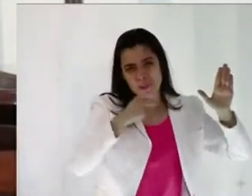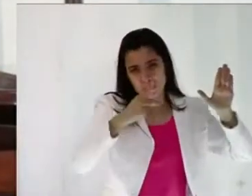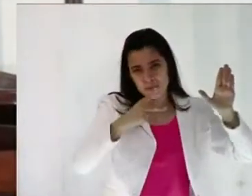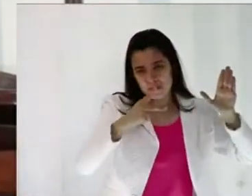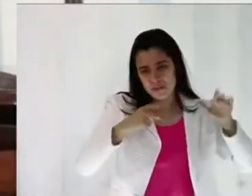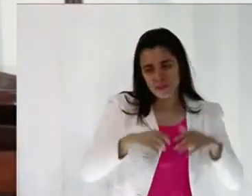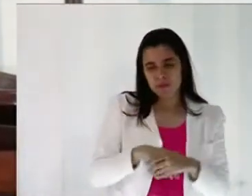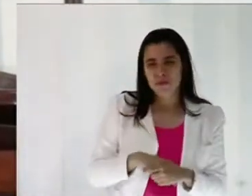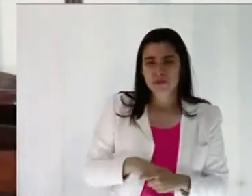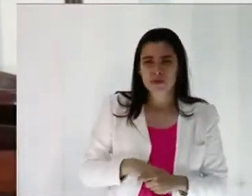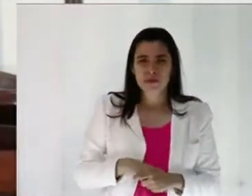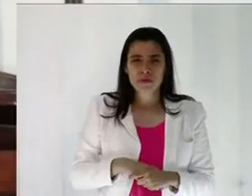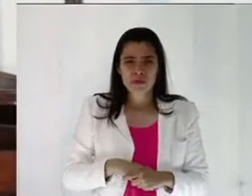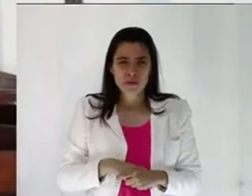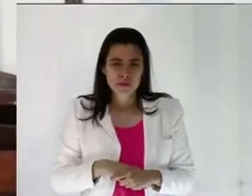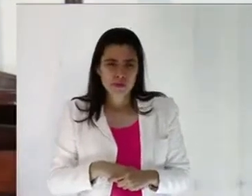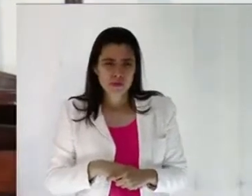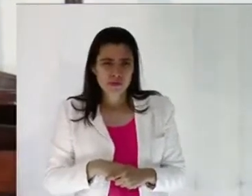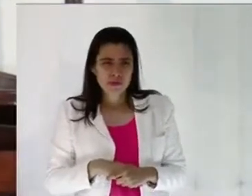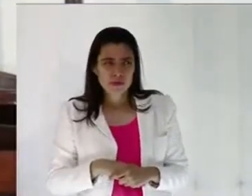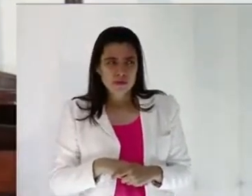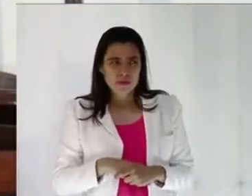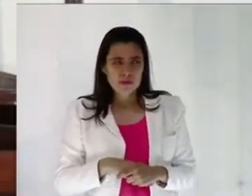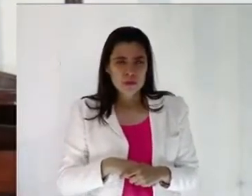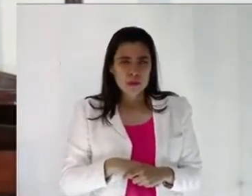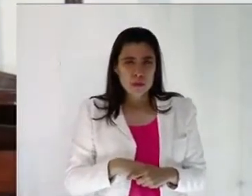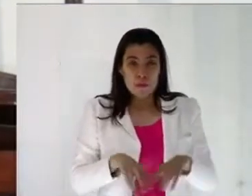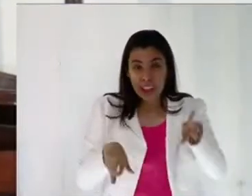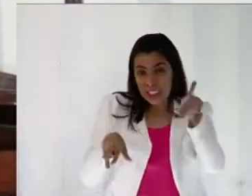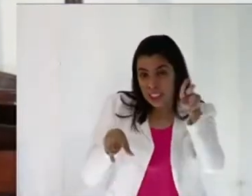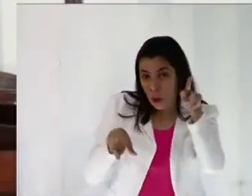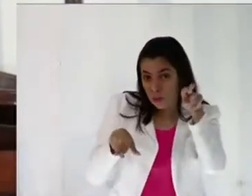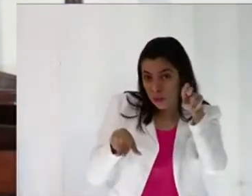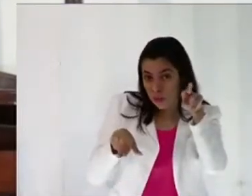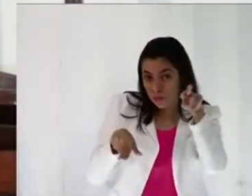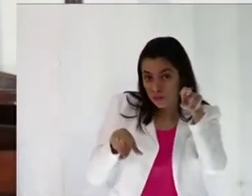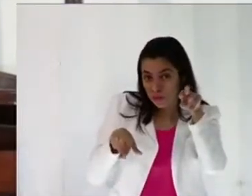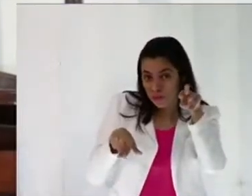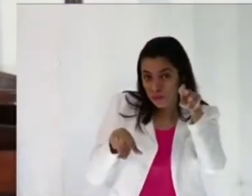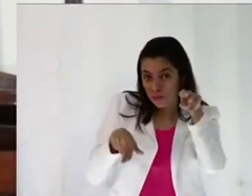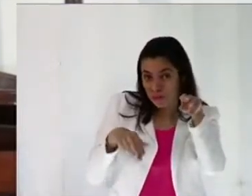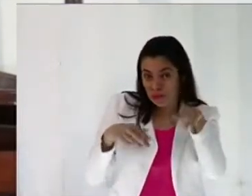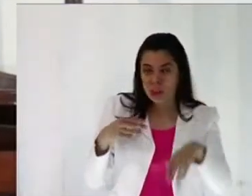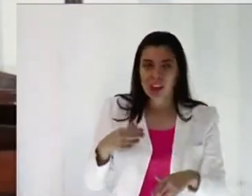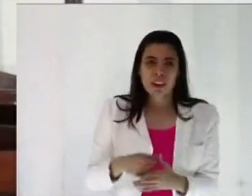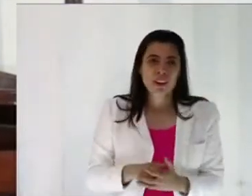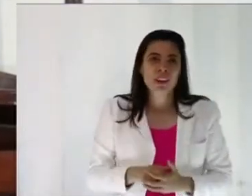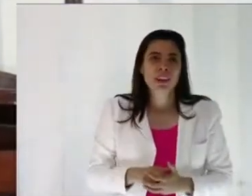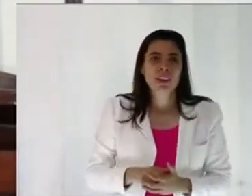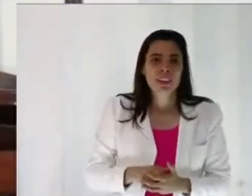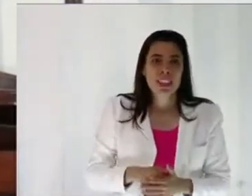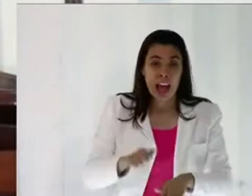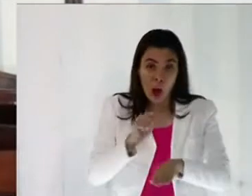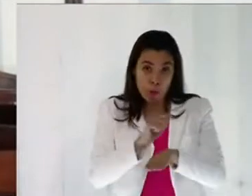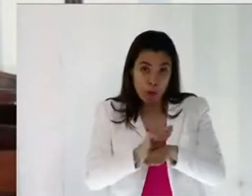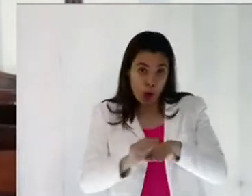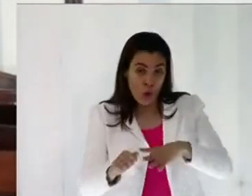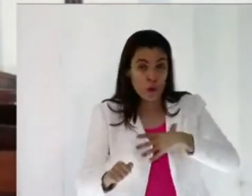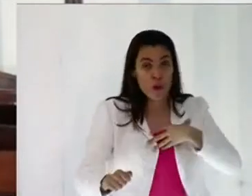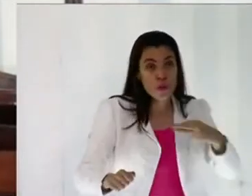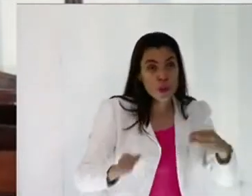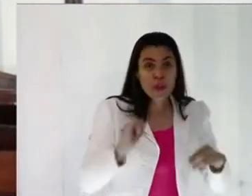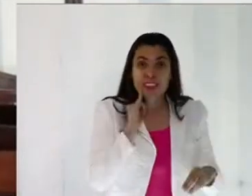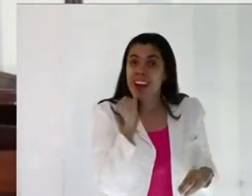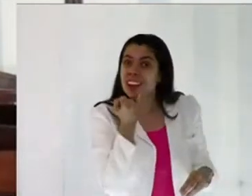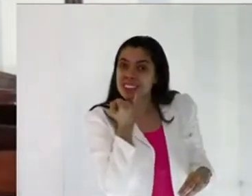paralelo, seja na relação de Abraão para com seu filho, seja na relação de Isaque para com o seu pai. E eu quero